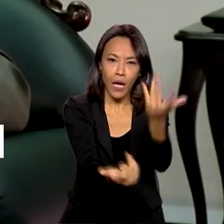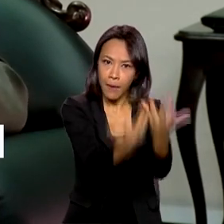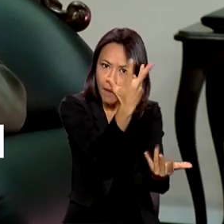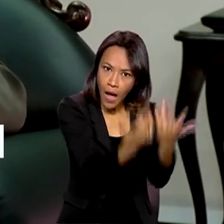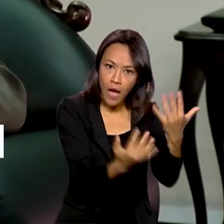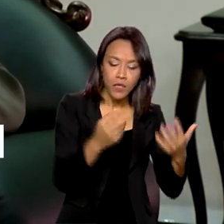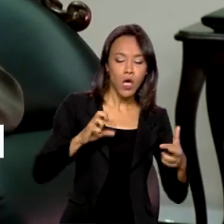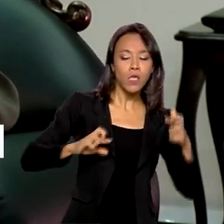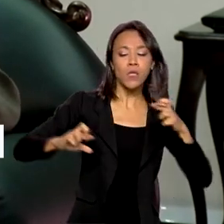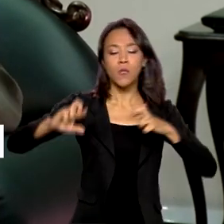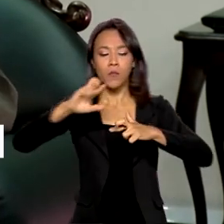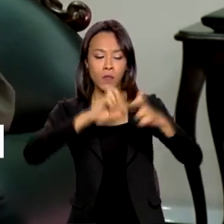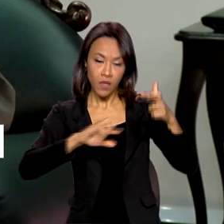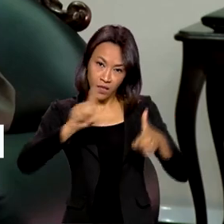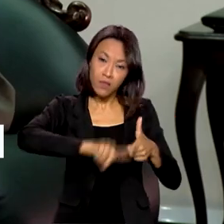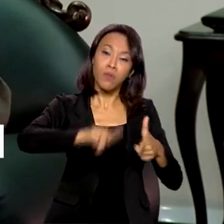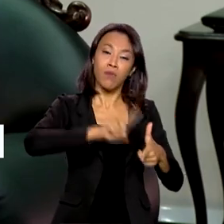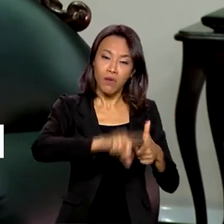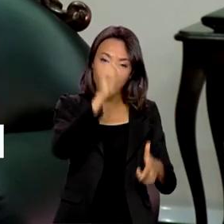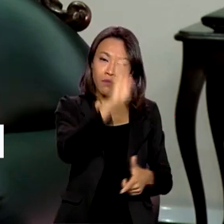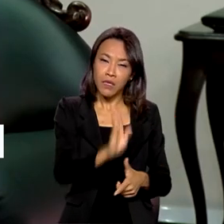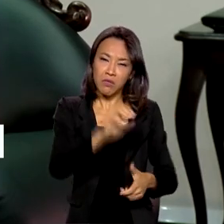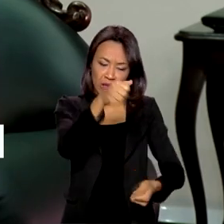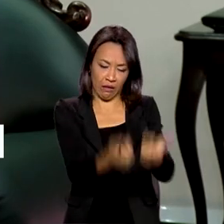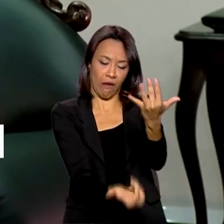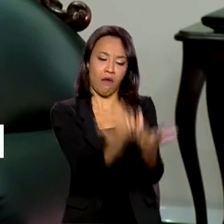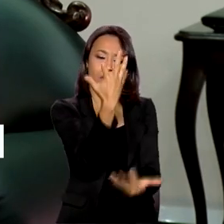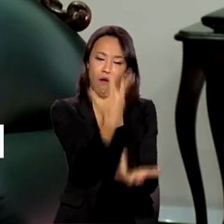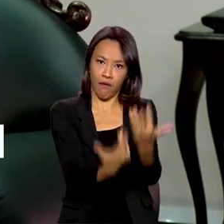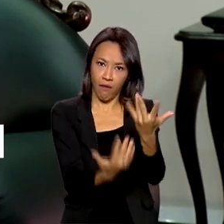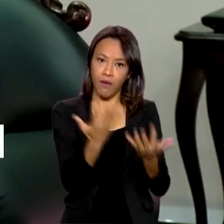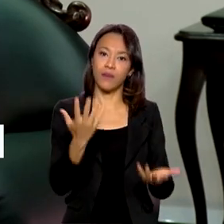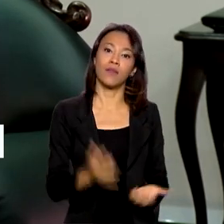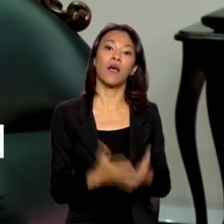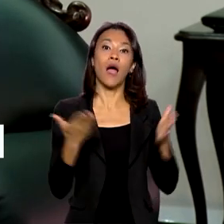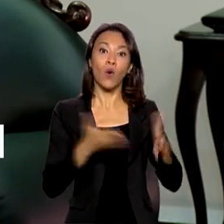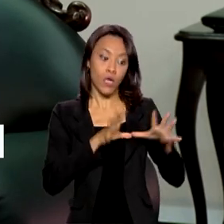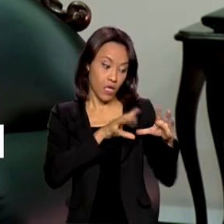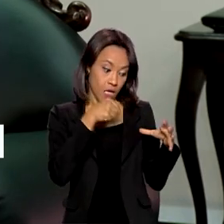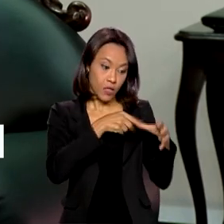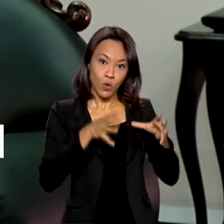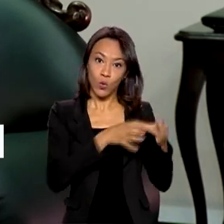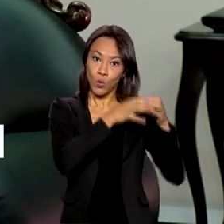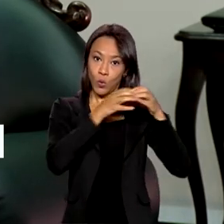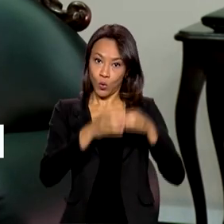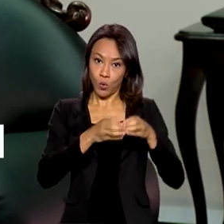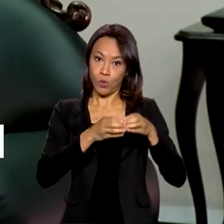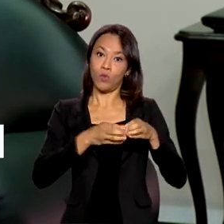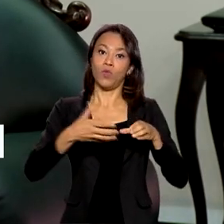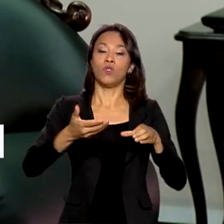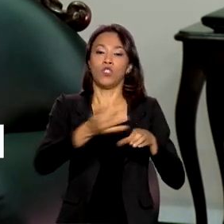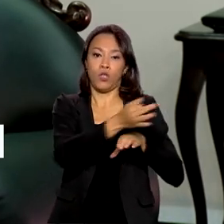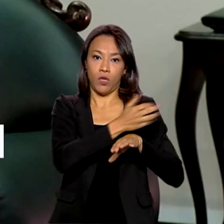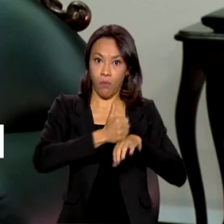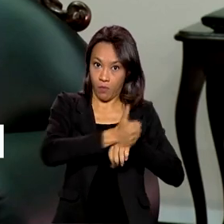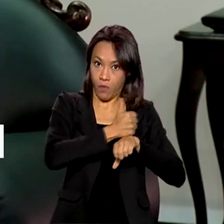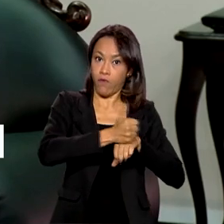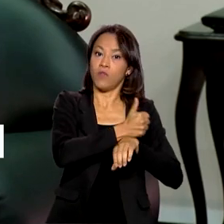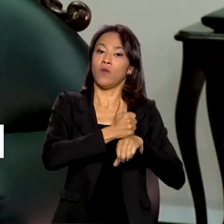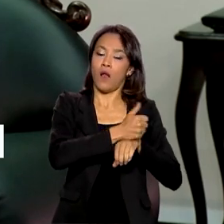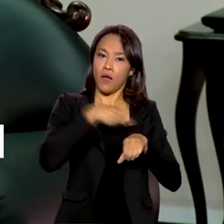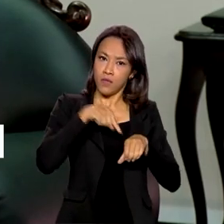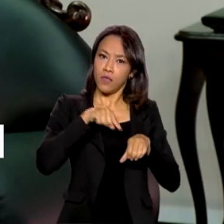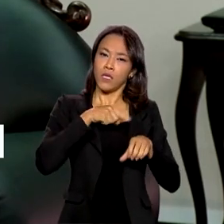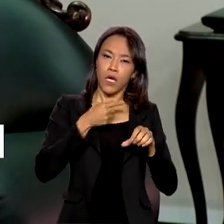tem esse problema manualmente a gente mudou esse viés um pouco e agora Guardiões do bioma fase dois vem para o